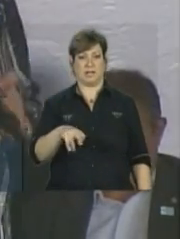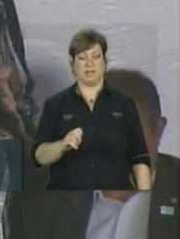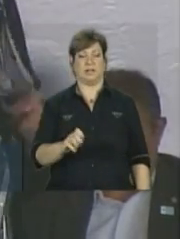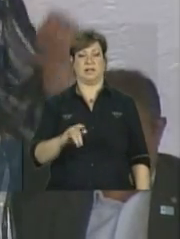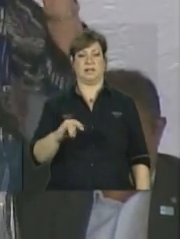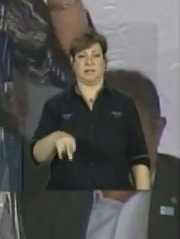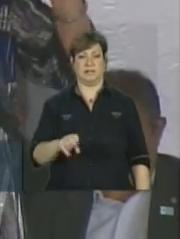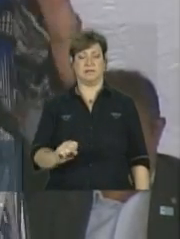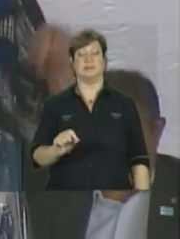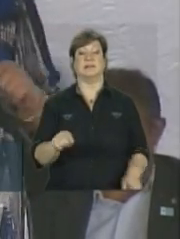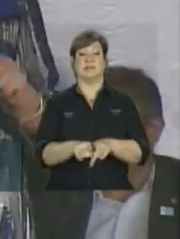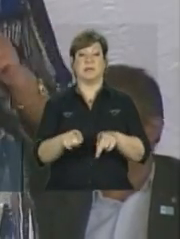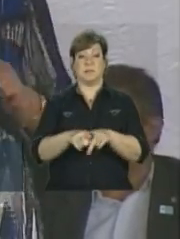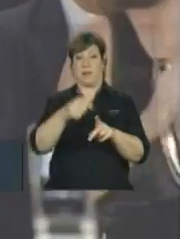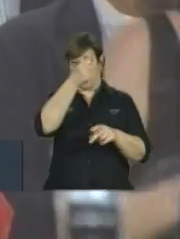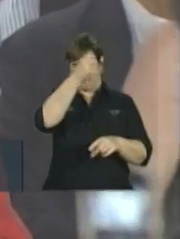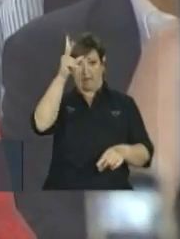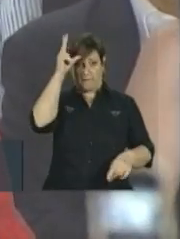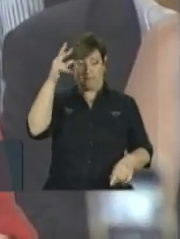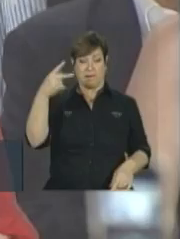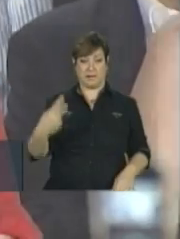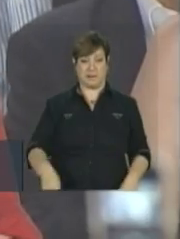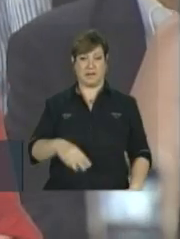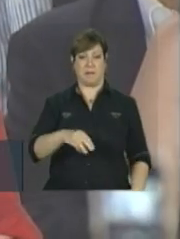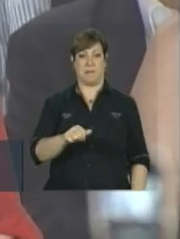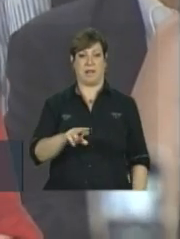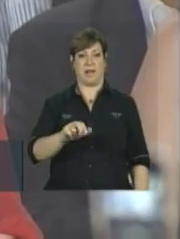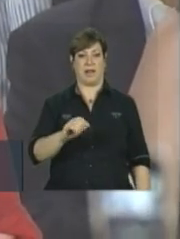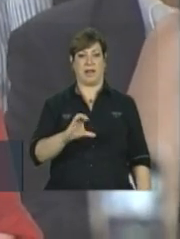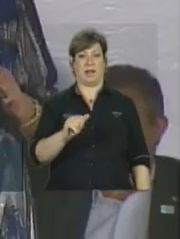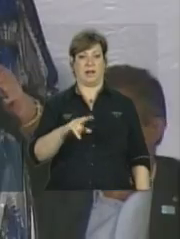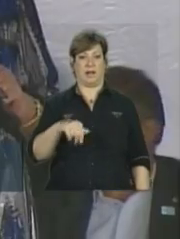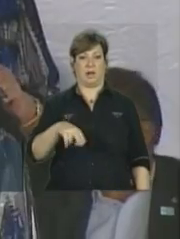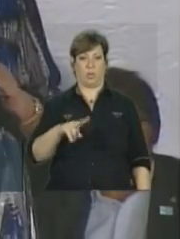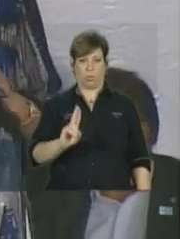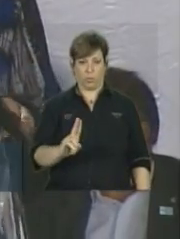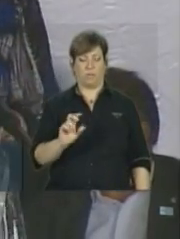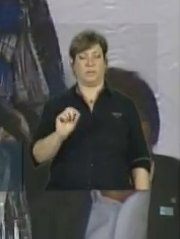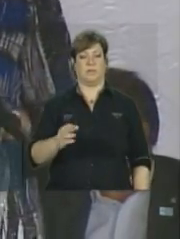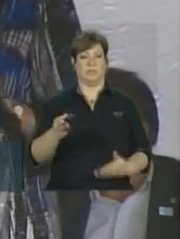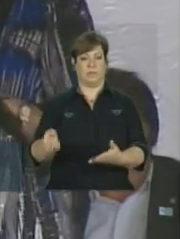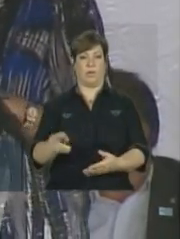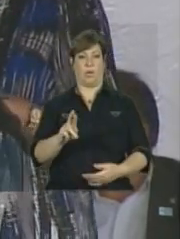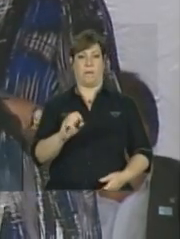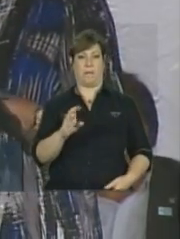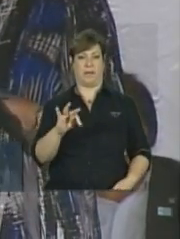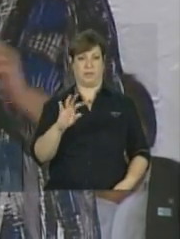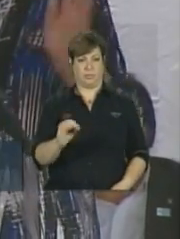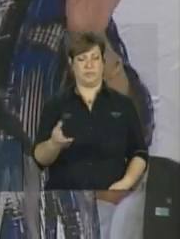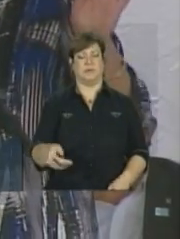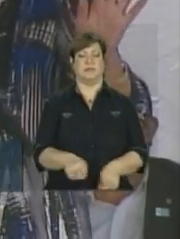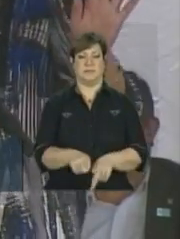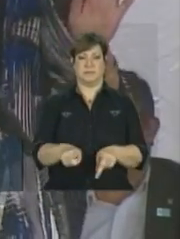o prefeito aqui de Maracanaú, o Roberto Soares Pessoa.